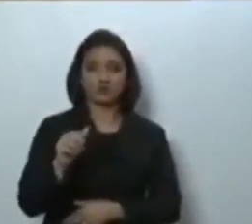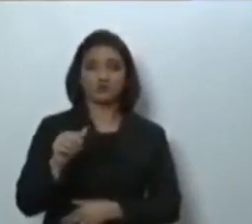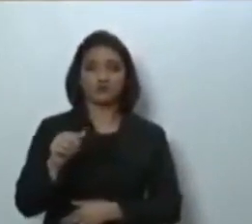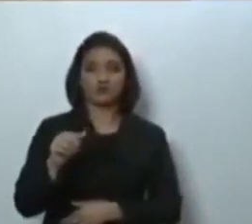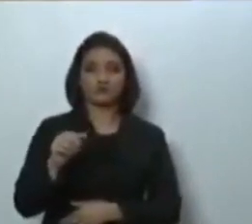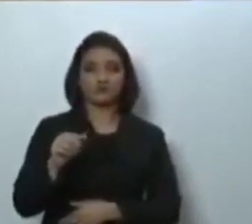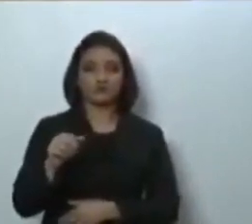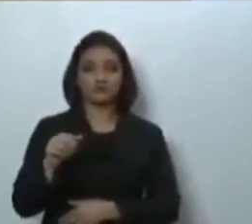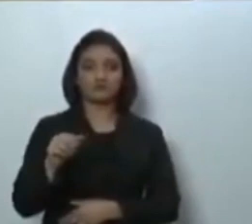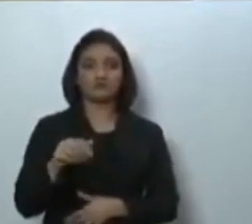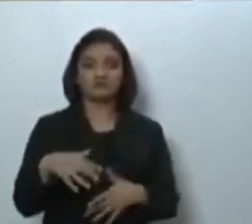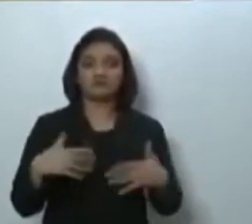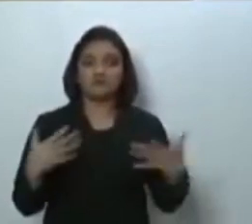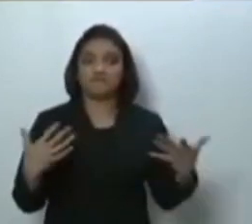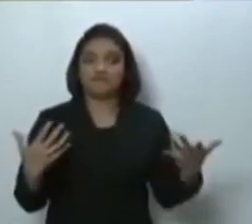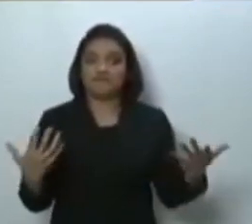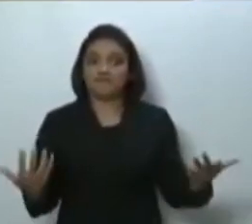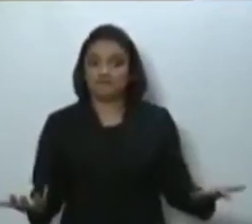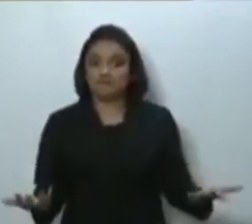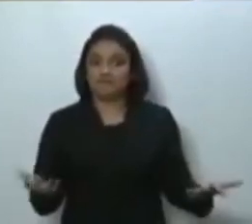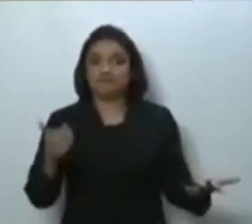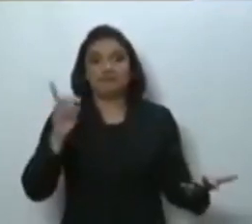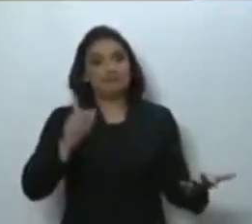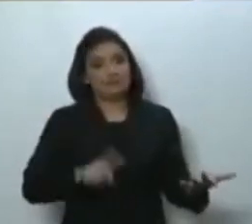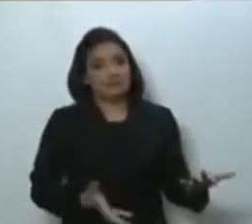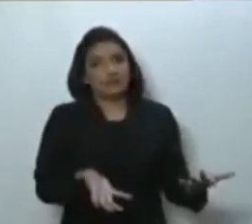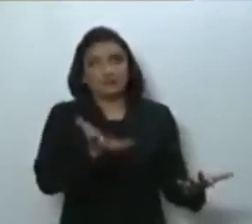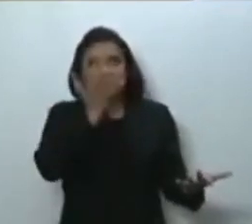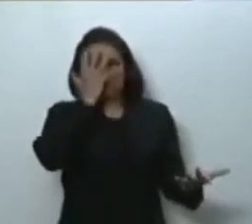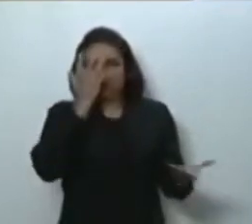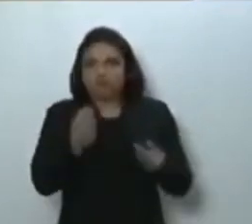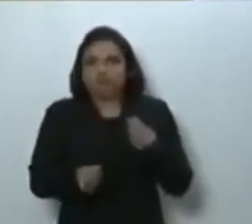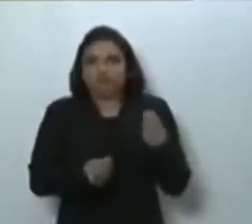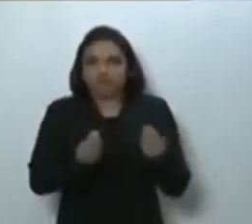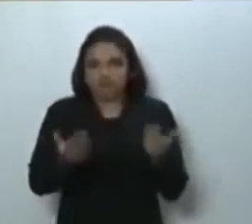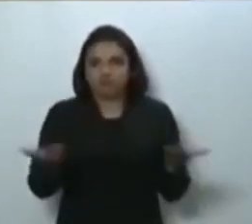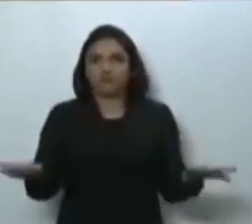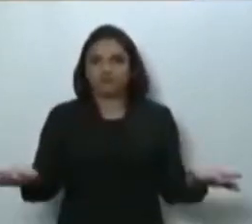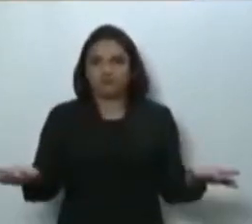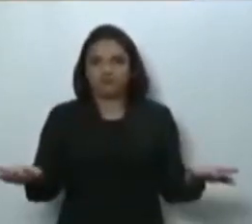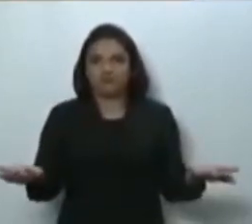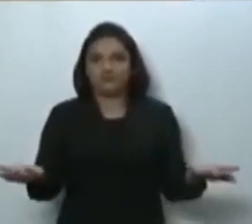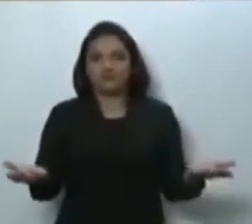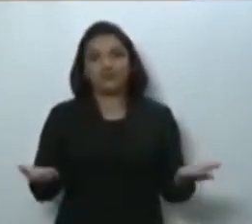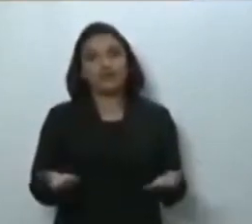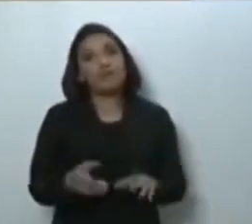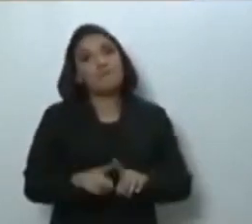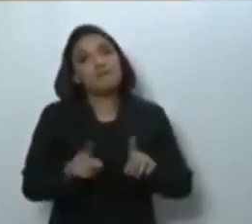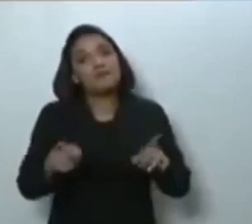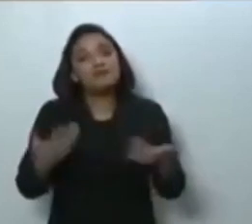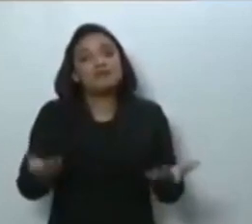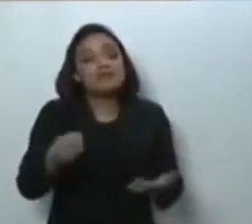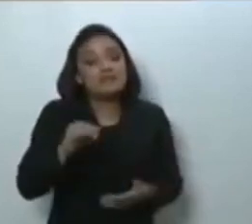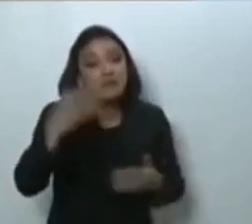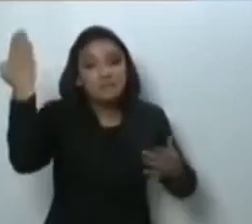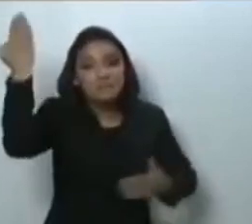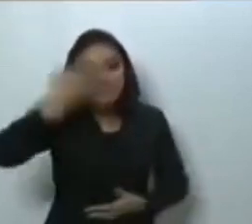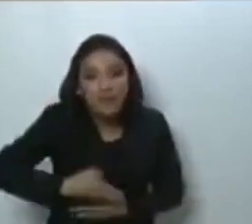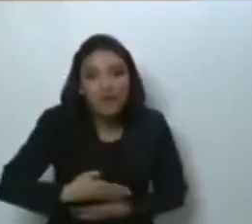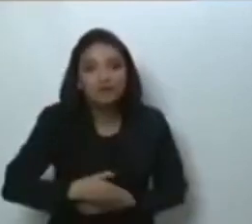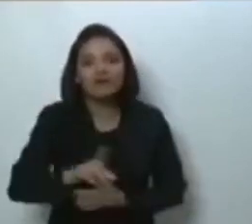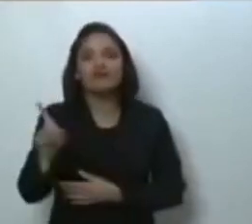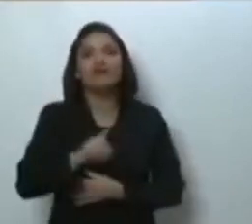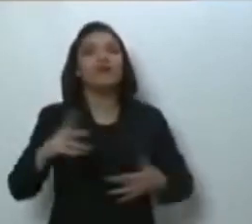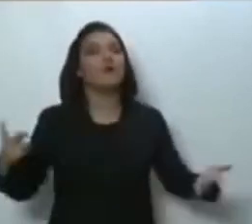e é decorar Frade de pé pedras a não ser que se prove que esses fatos